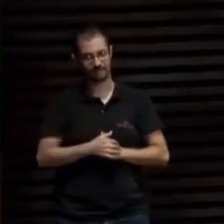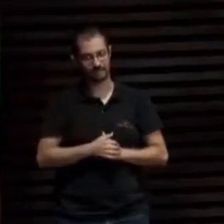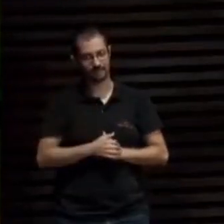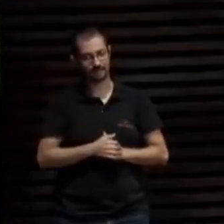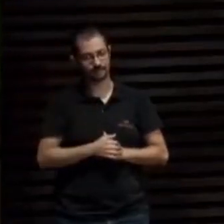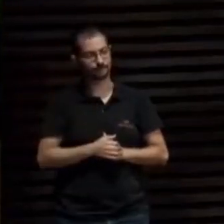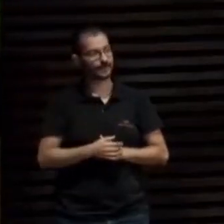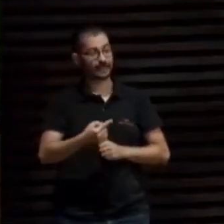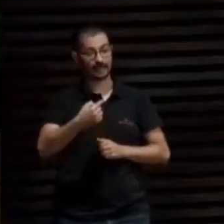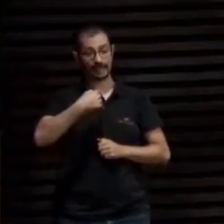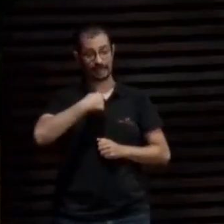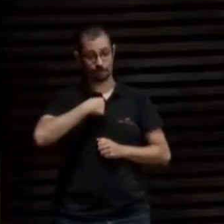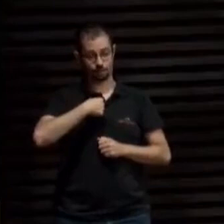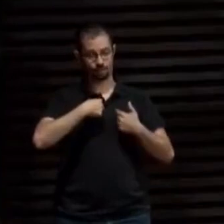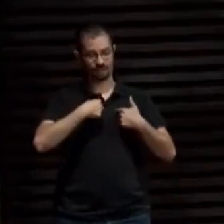tu,